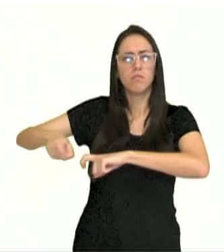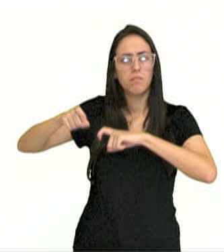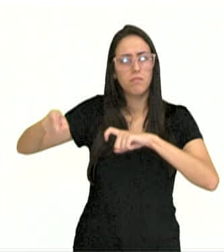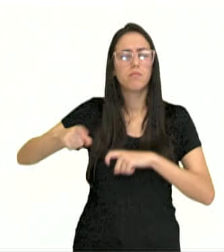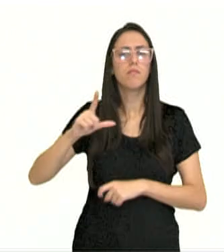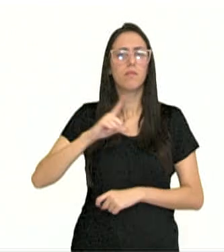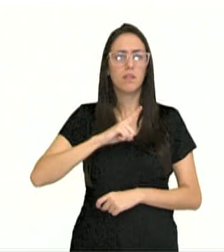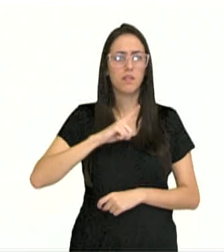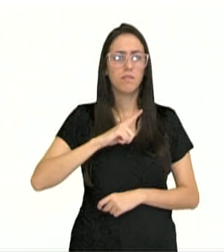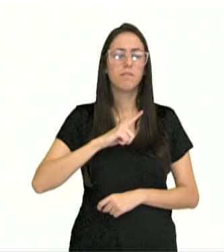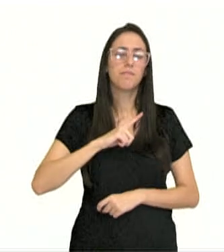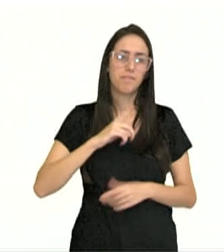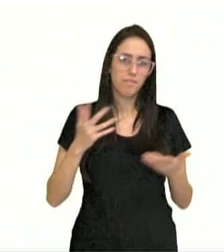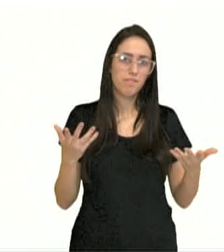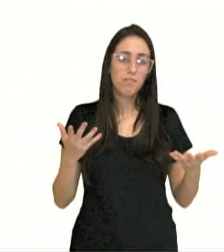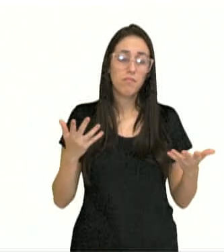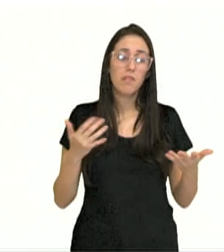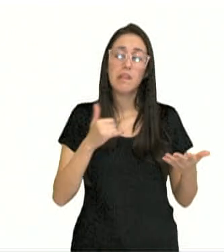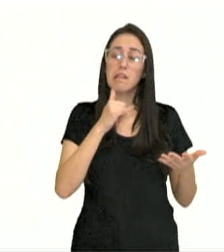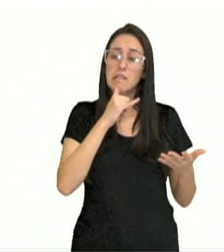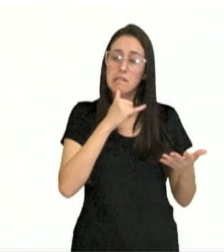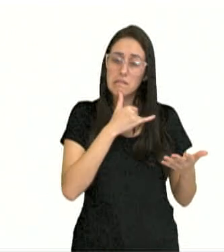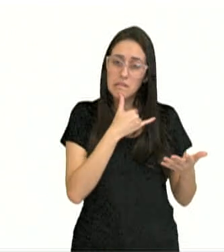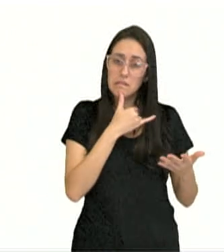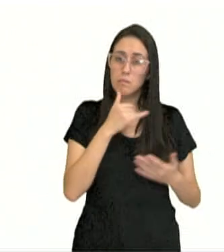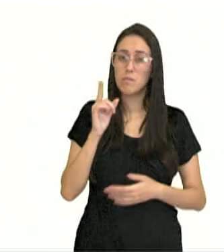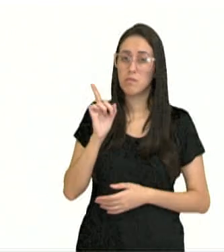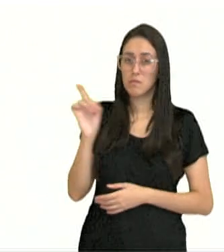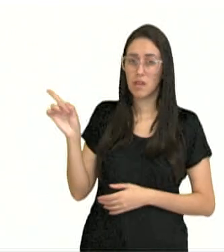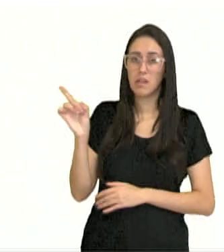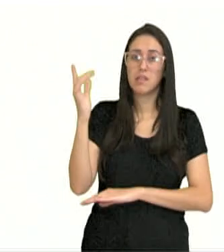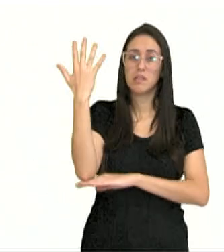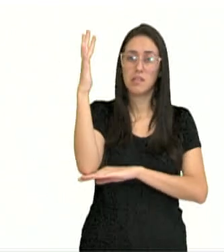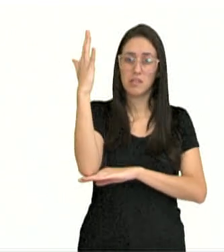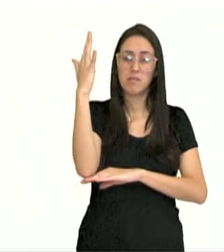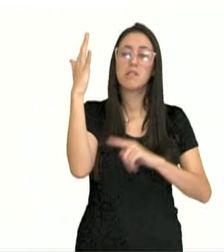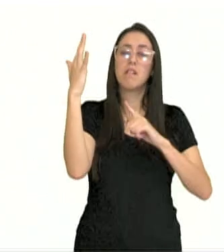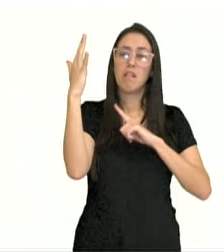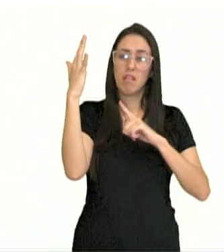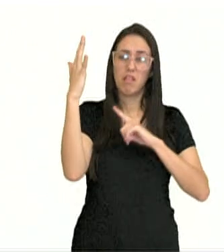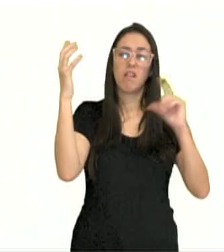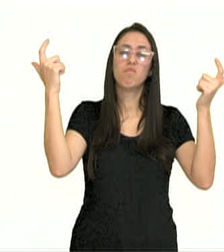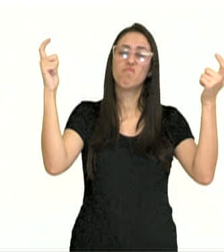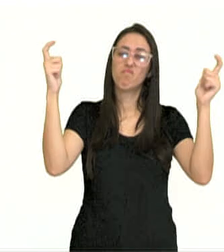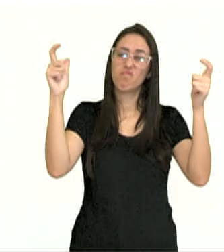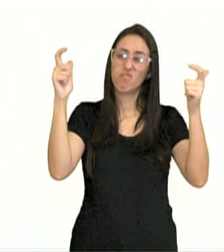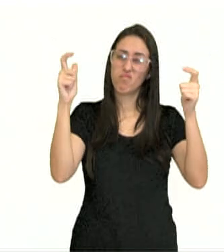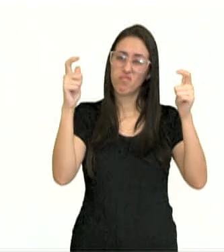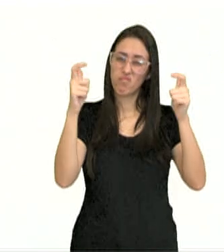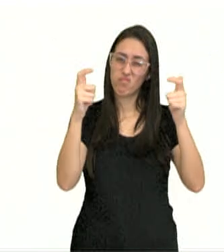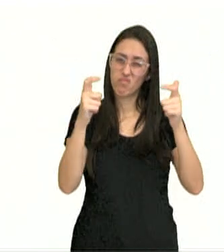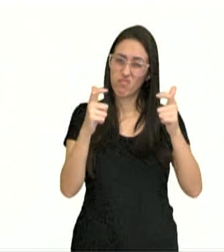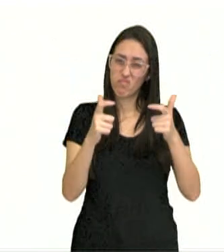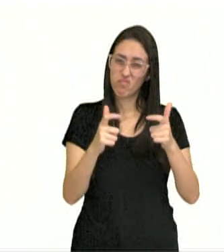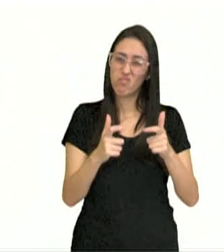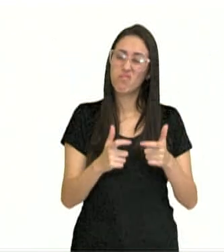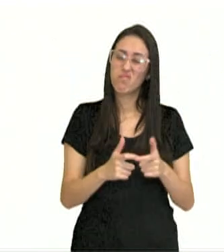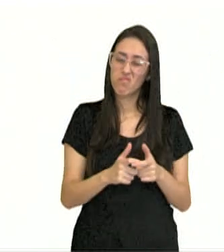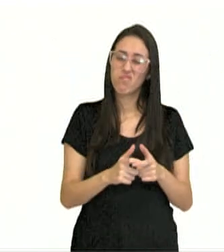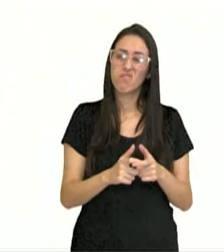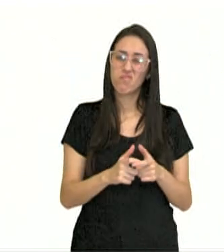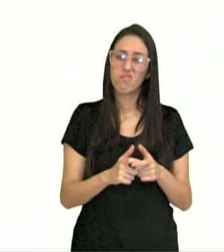animais, infelizmente essa espécie está tendo a sua diminuição e vai acabar,